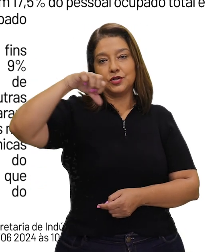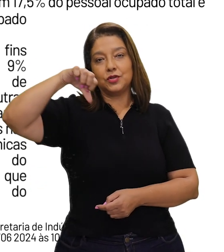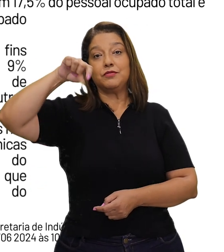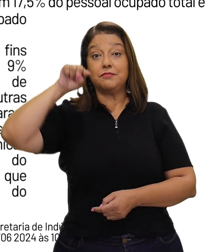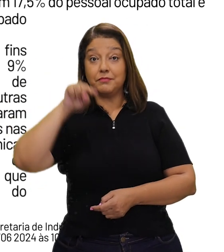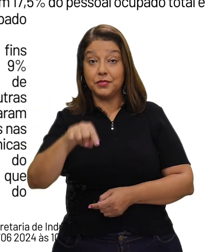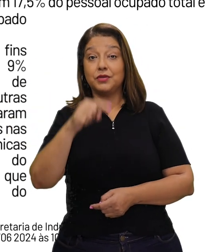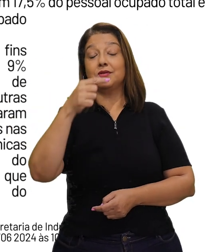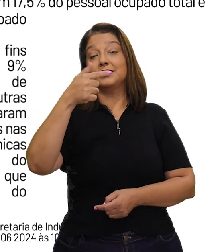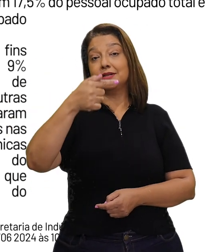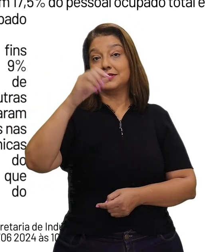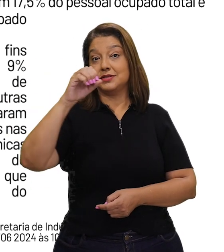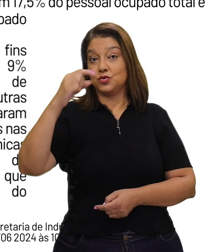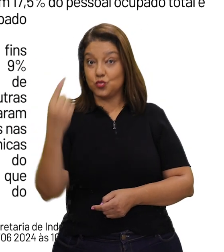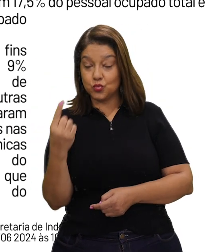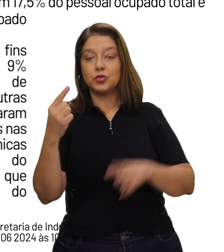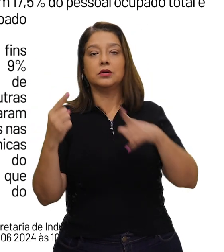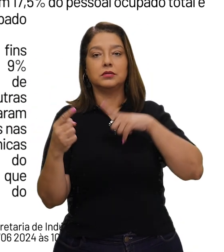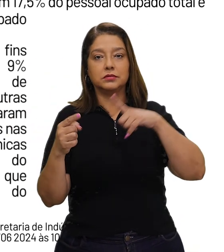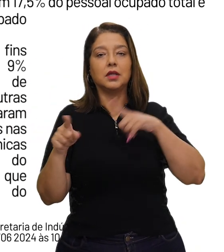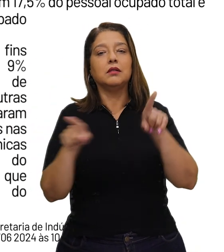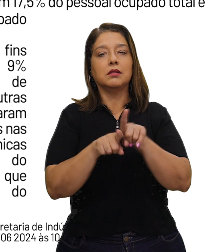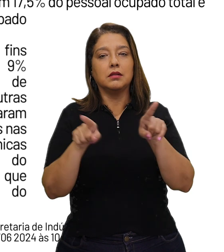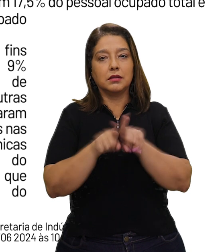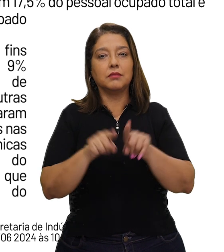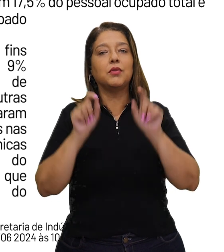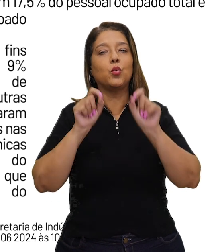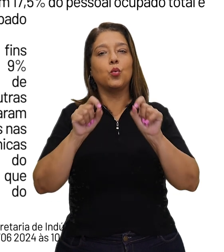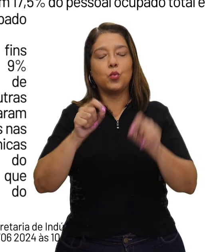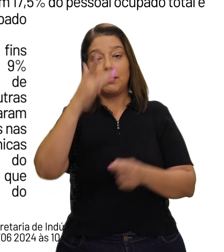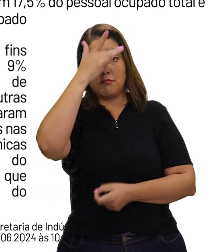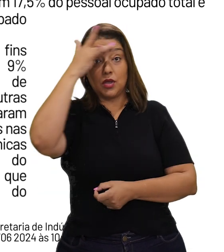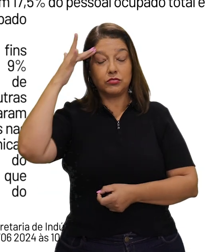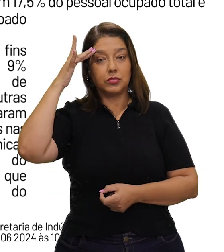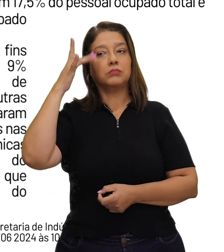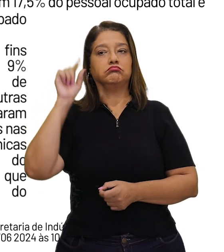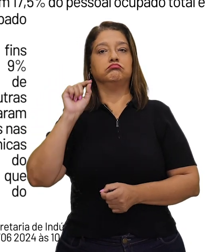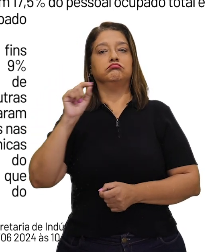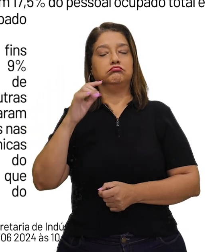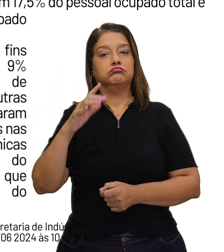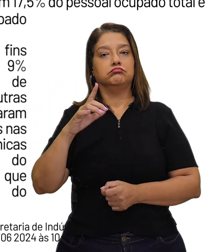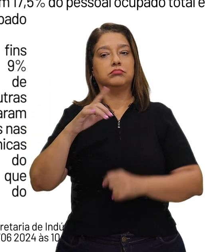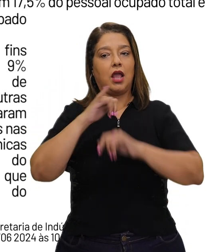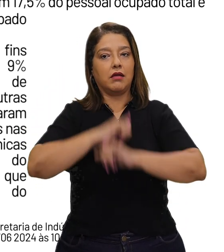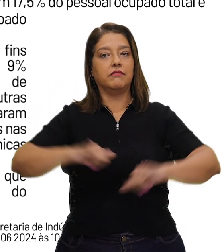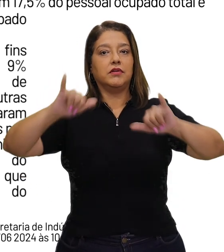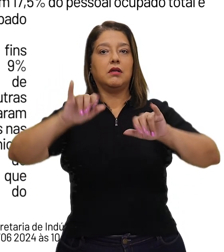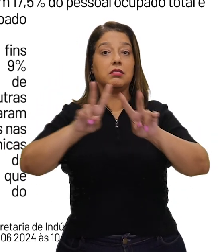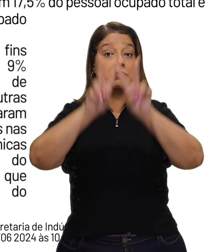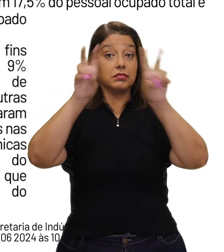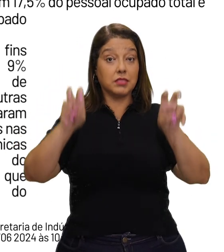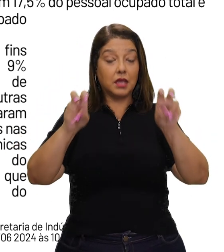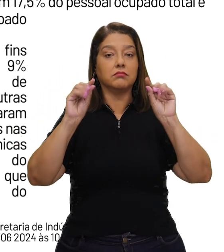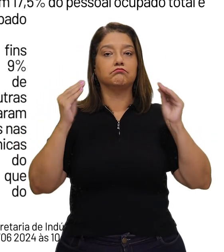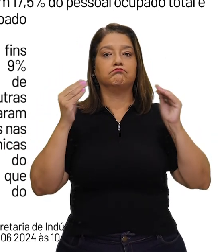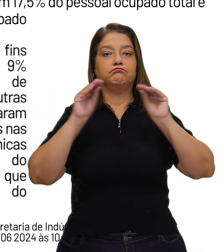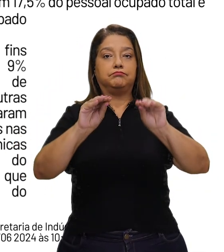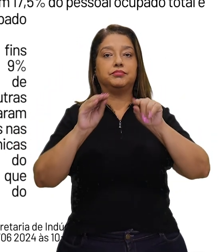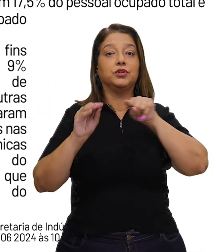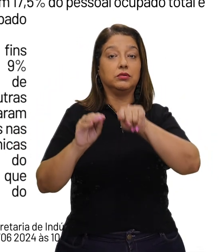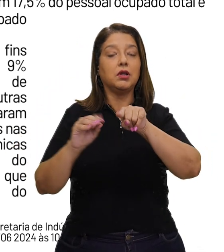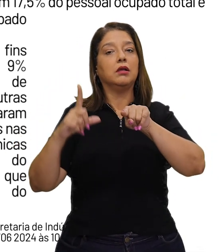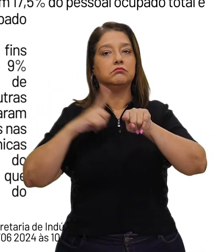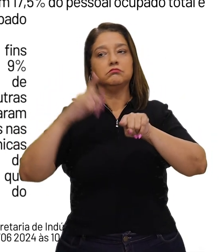139.701. Em seguida, temos a fala de uma autoridade no tema da notícia, o que corrobora e